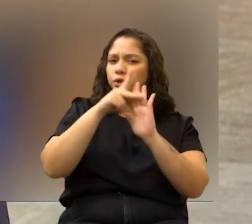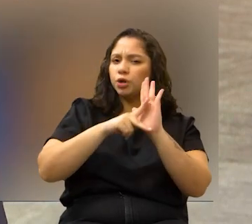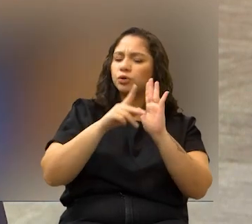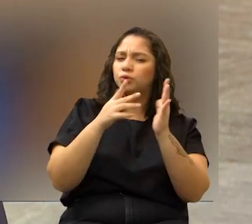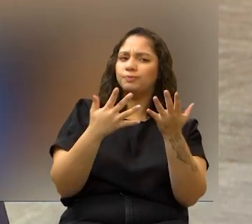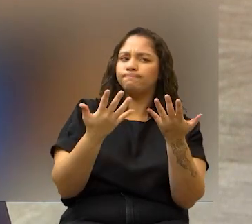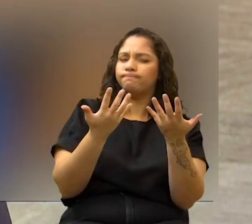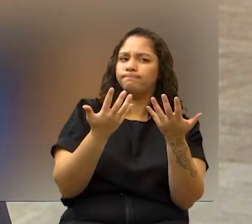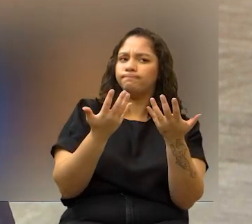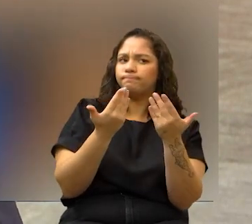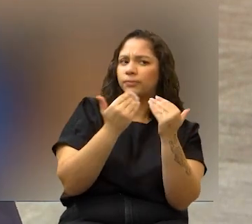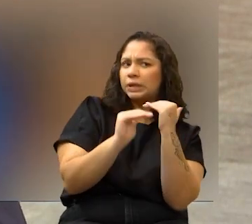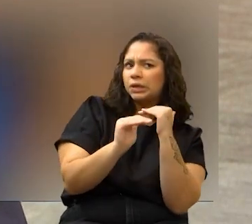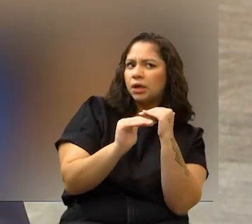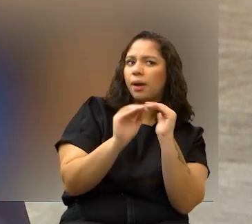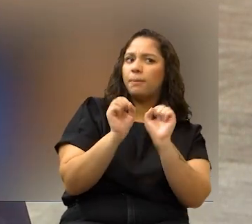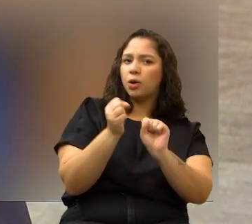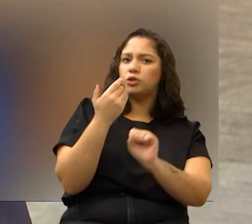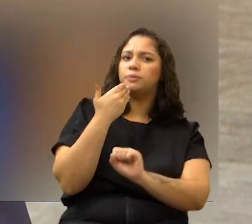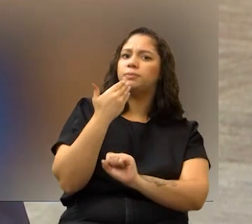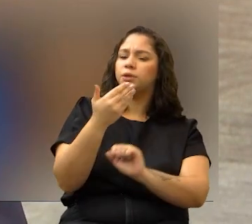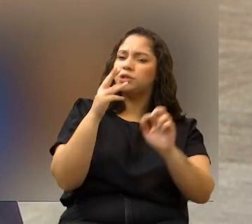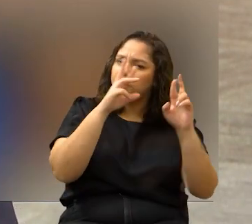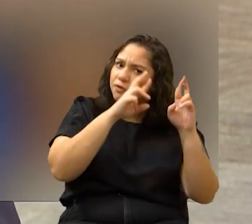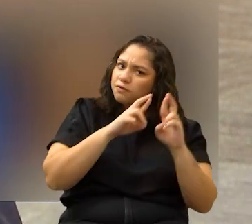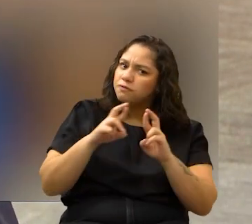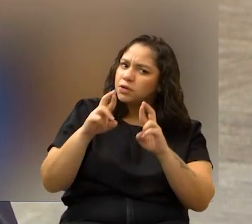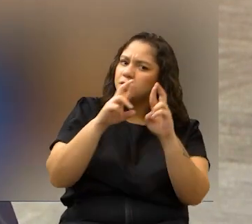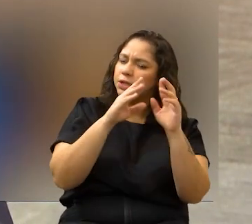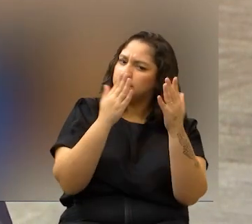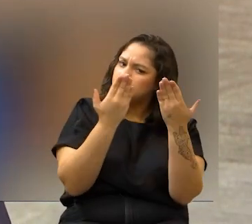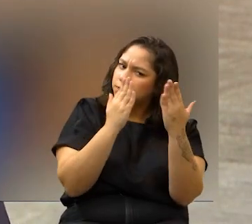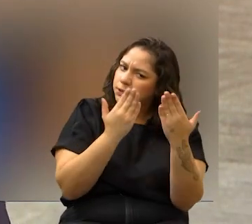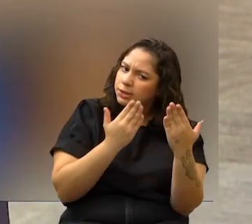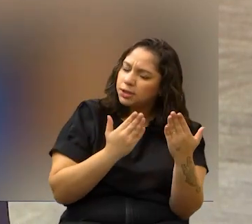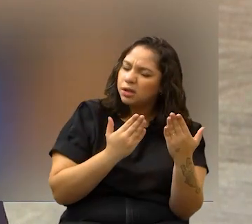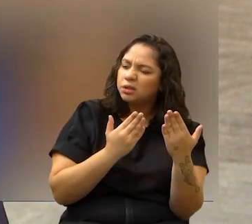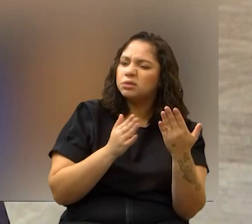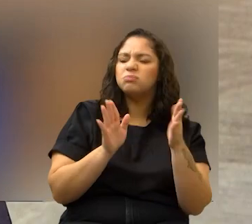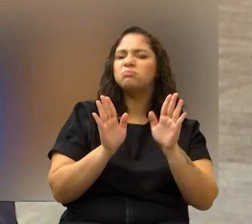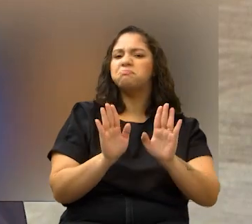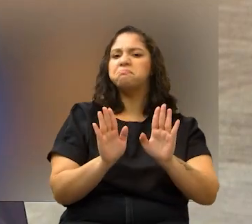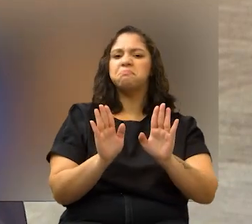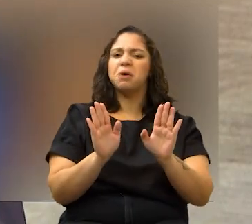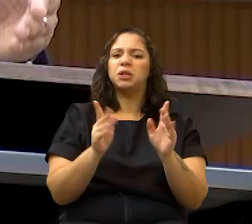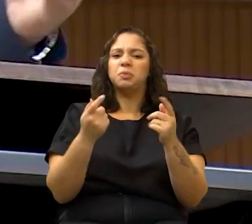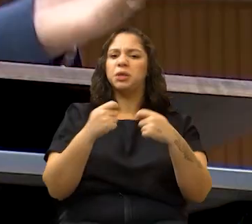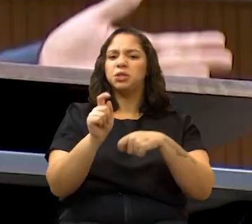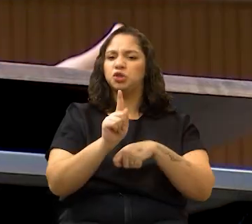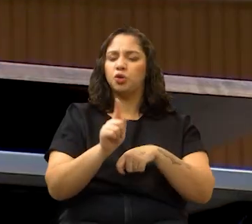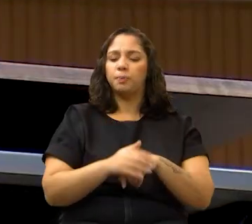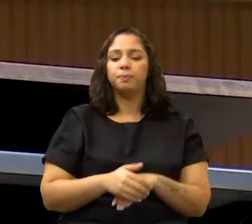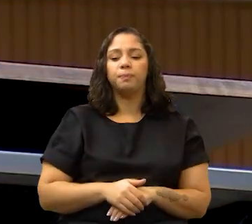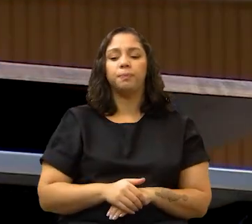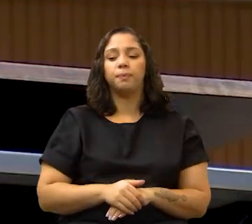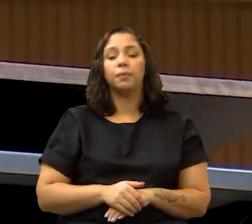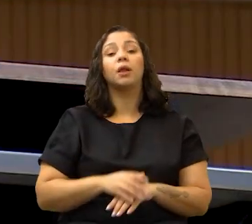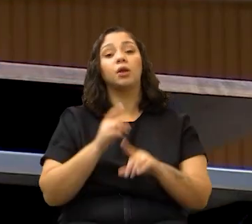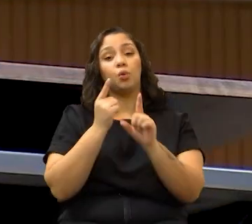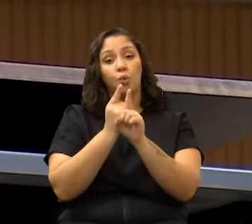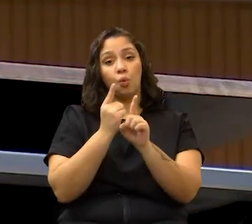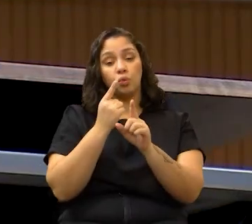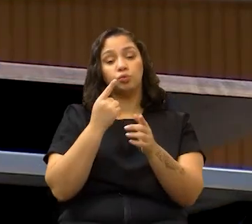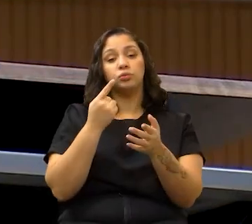projeto pode ser rejeitado, poderia ter pedido vista para uma análise, etc. Mas não foi o caso. Com o próximo encontro